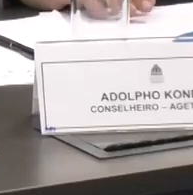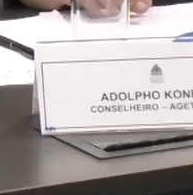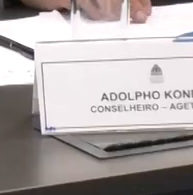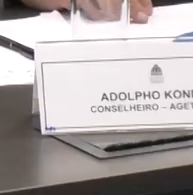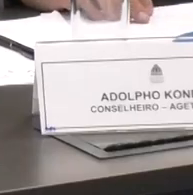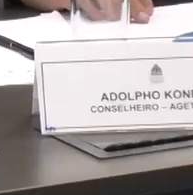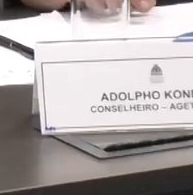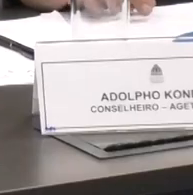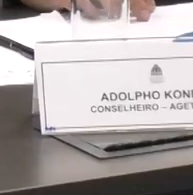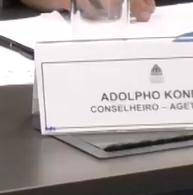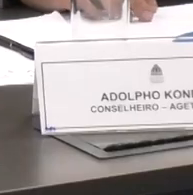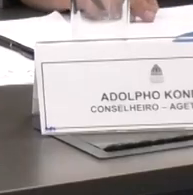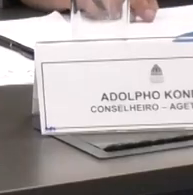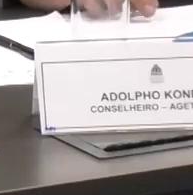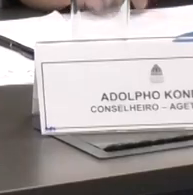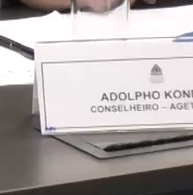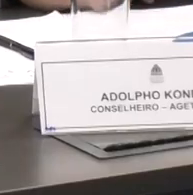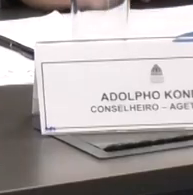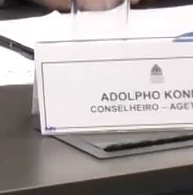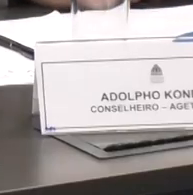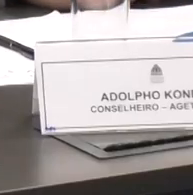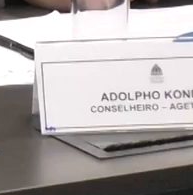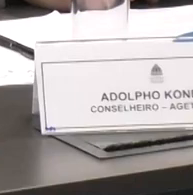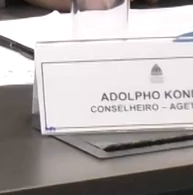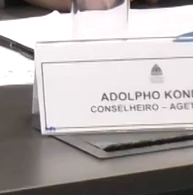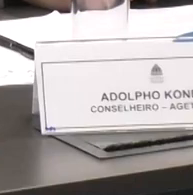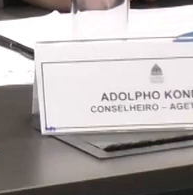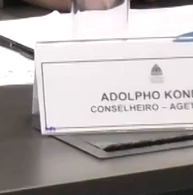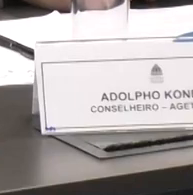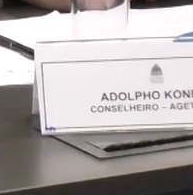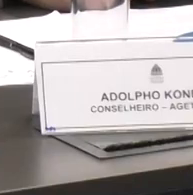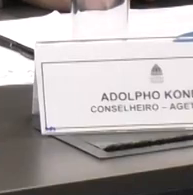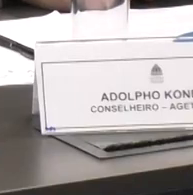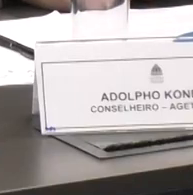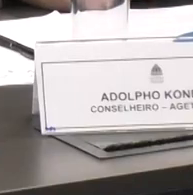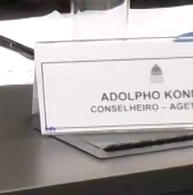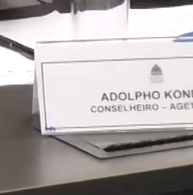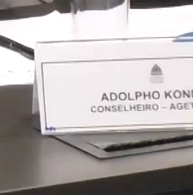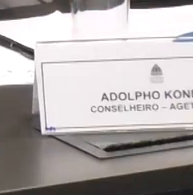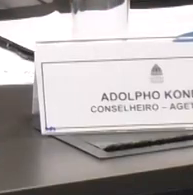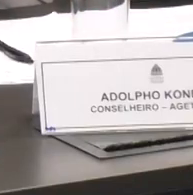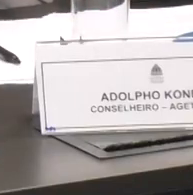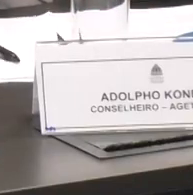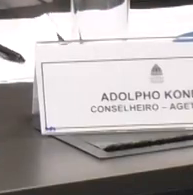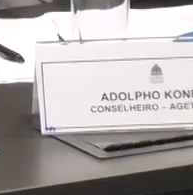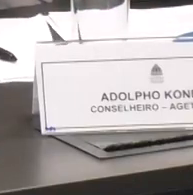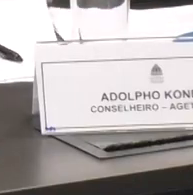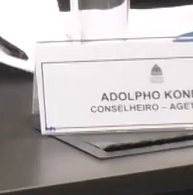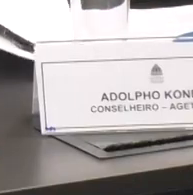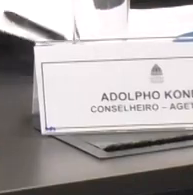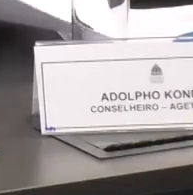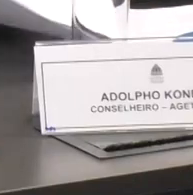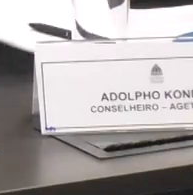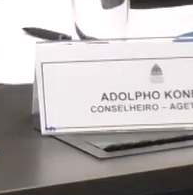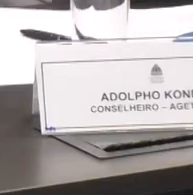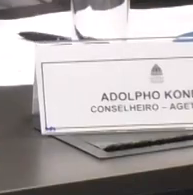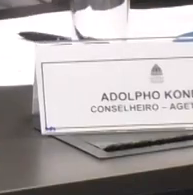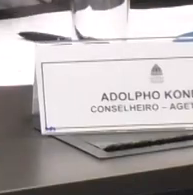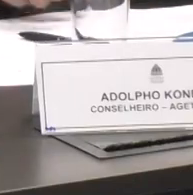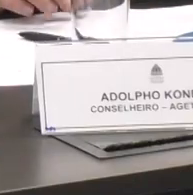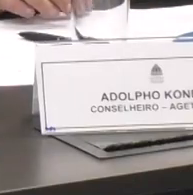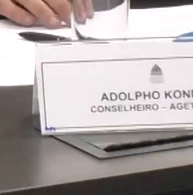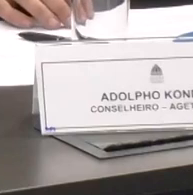e Mas quem tá à frente de um órgão principalmente o órgão público tá sujeito a isso mas